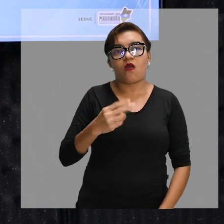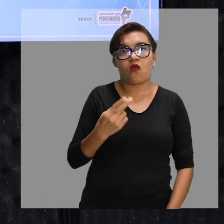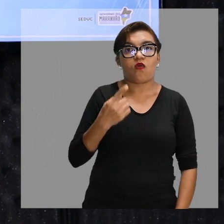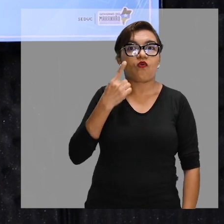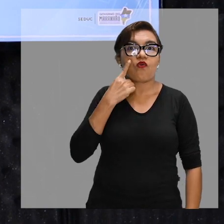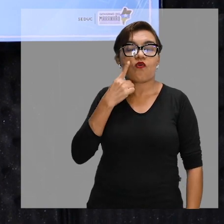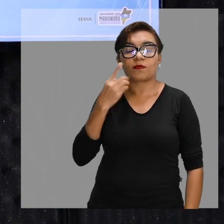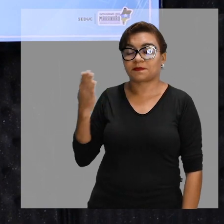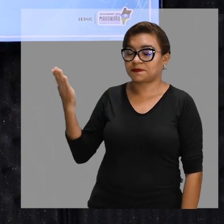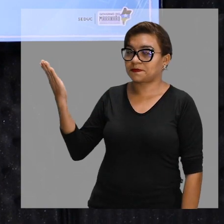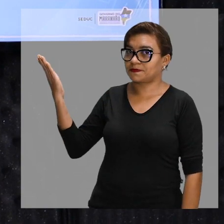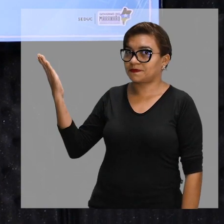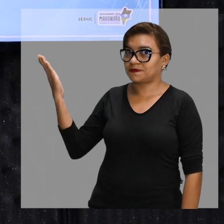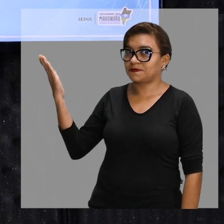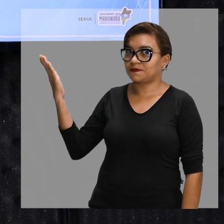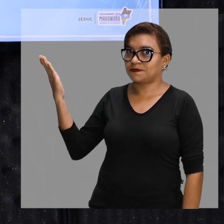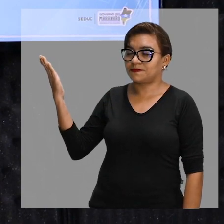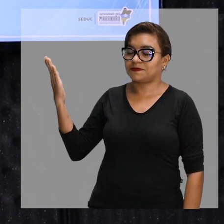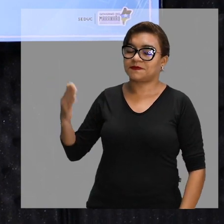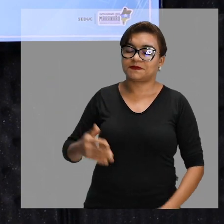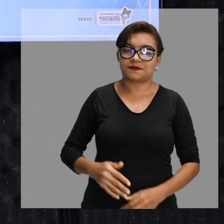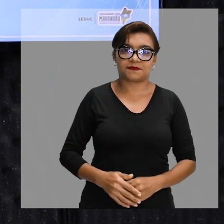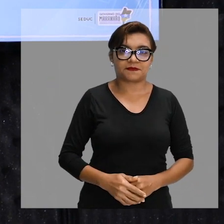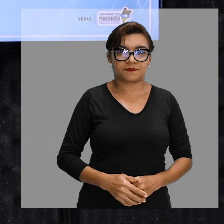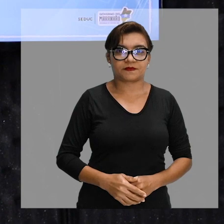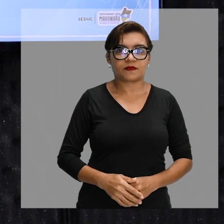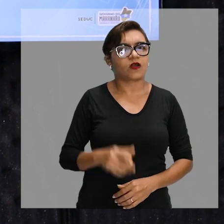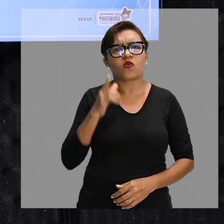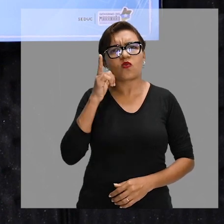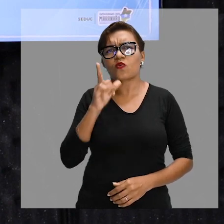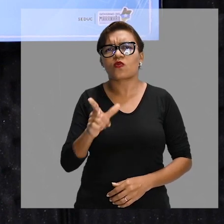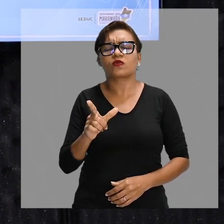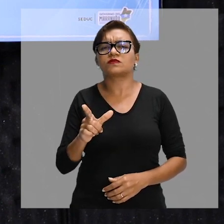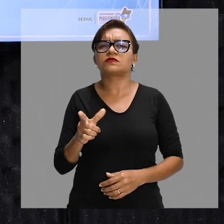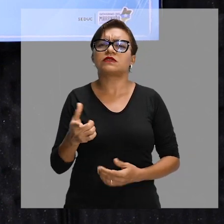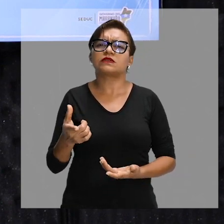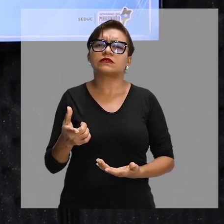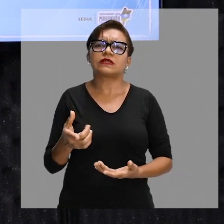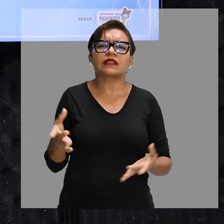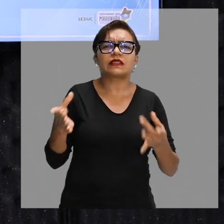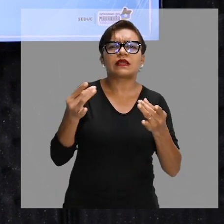tem uma película no vidro, certo? Em que não se tem ali